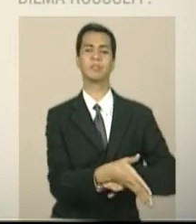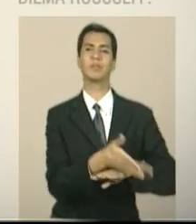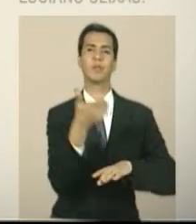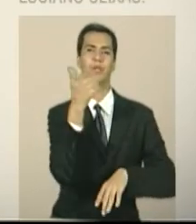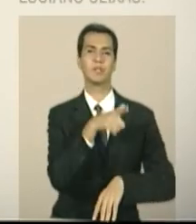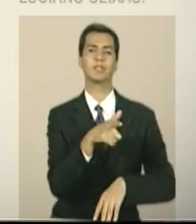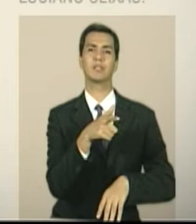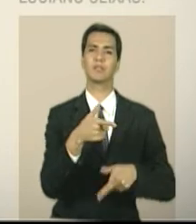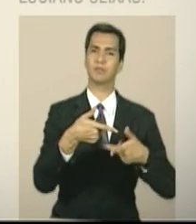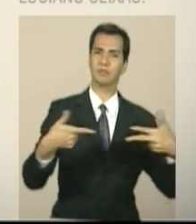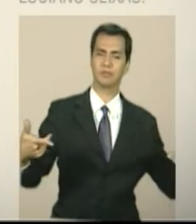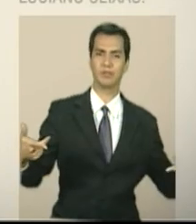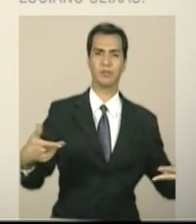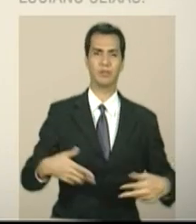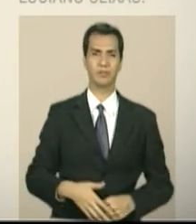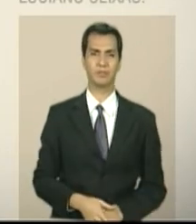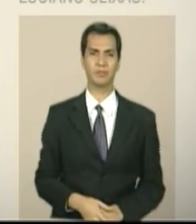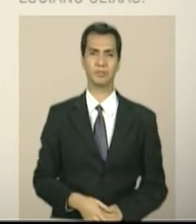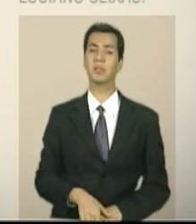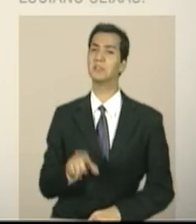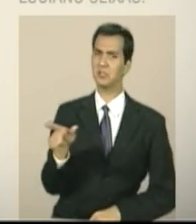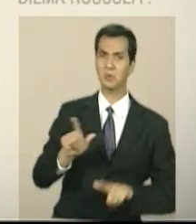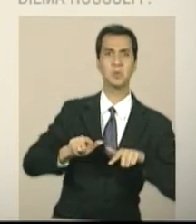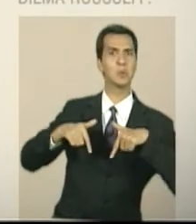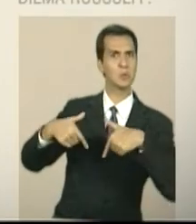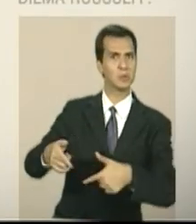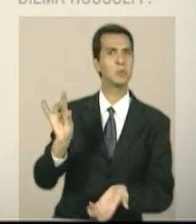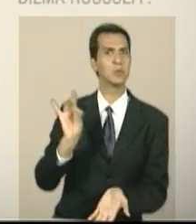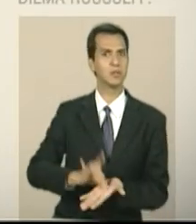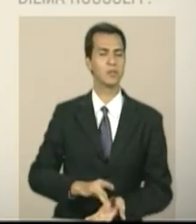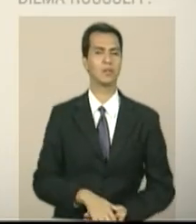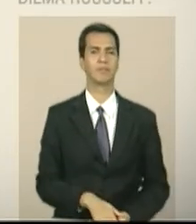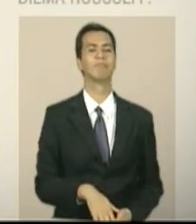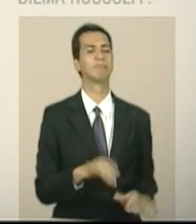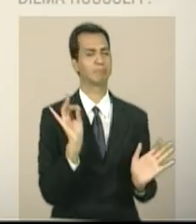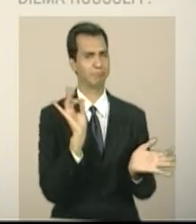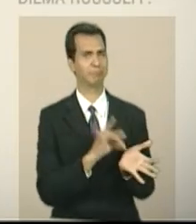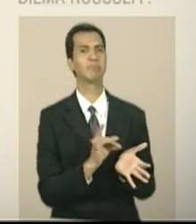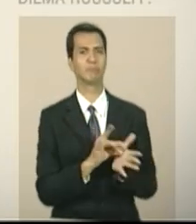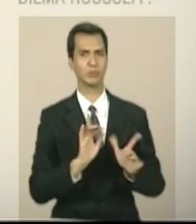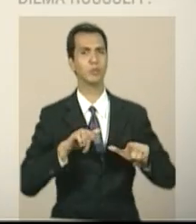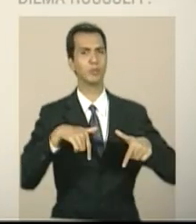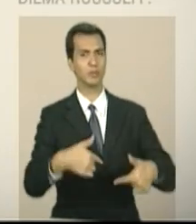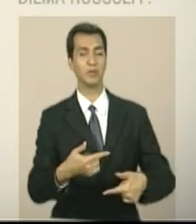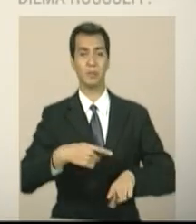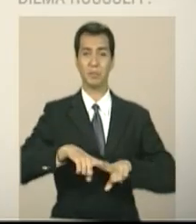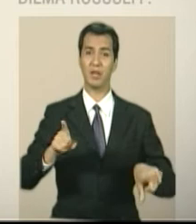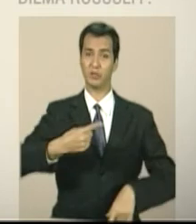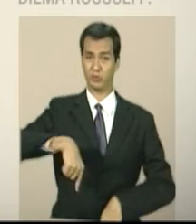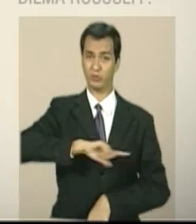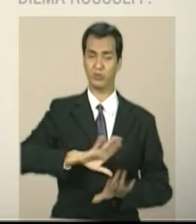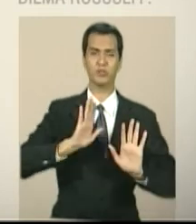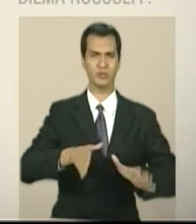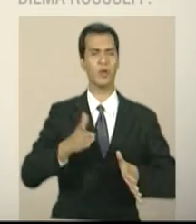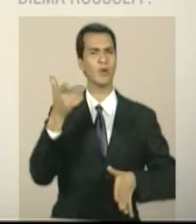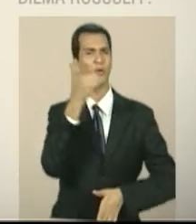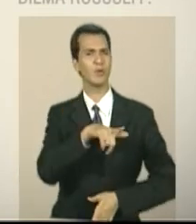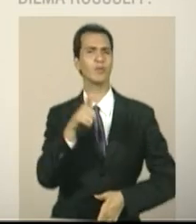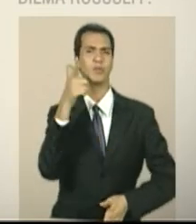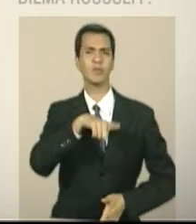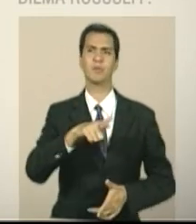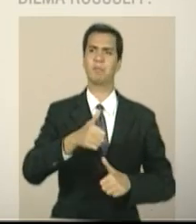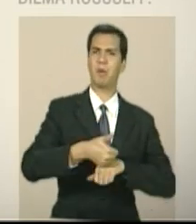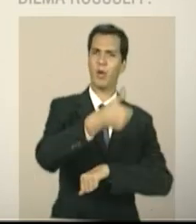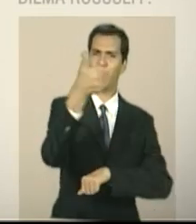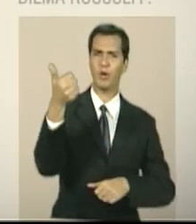aos seus benefícios estudo é um grande desafio hein presidenta É sim Luciano nas nossas Já conseguimos melhorar vários serviços